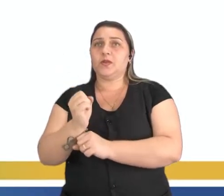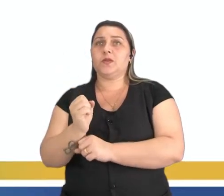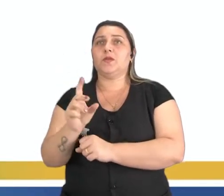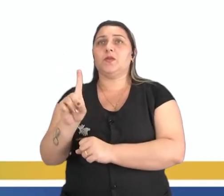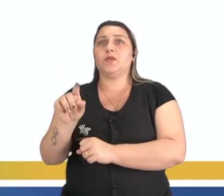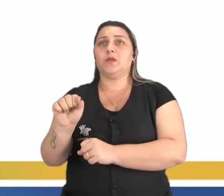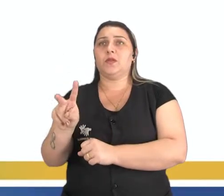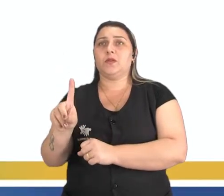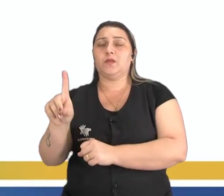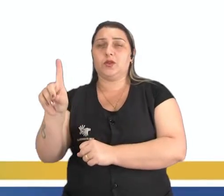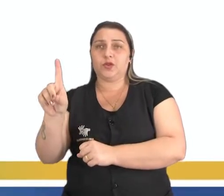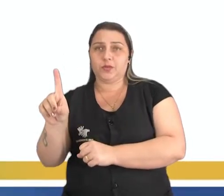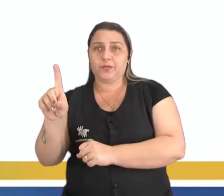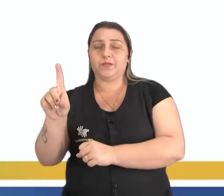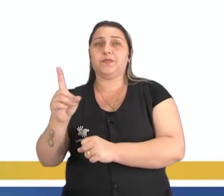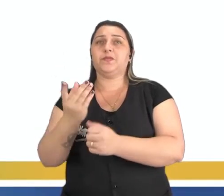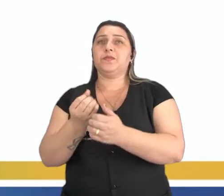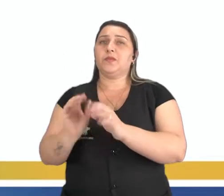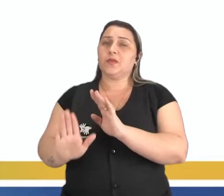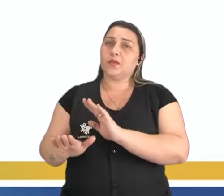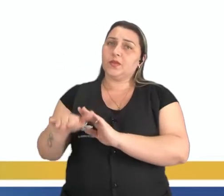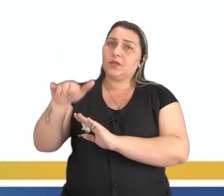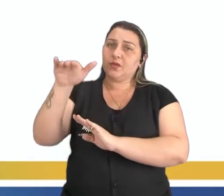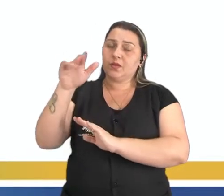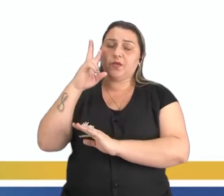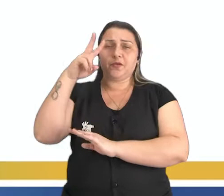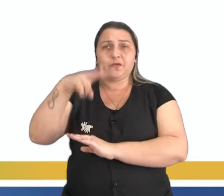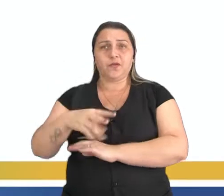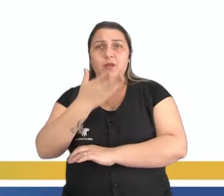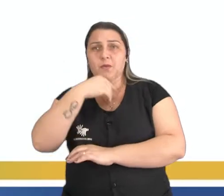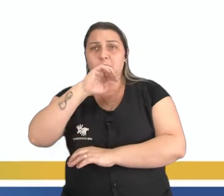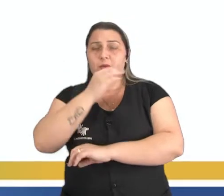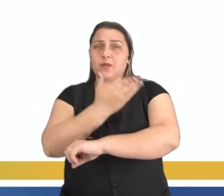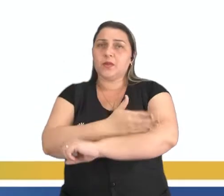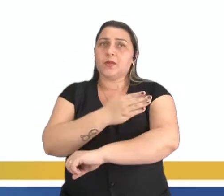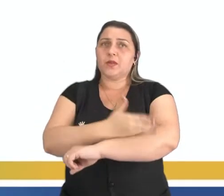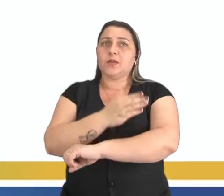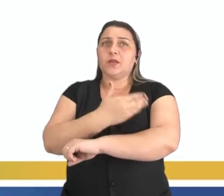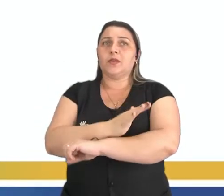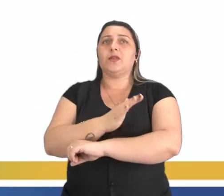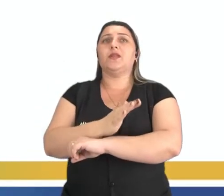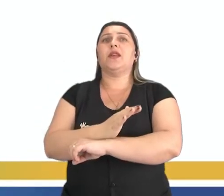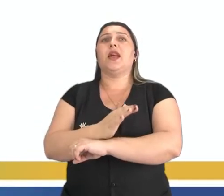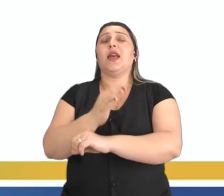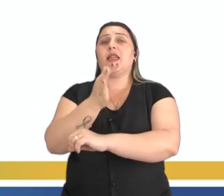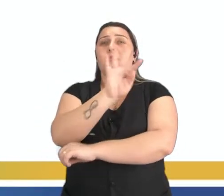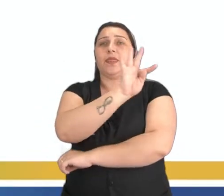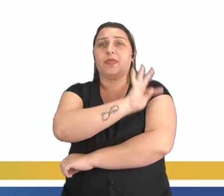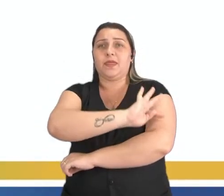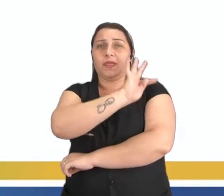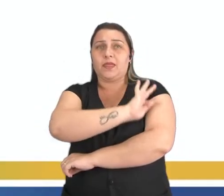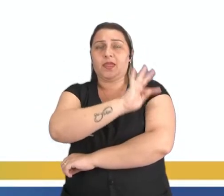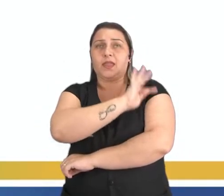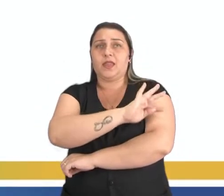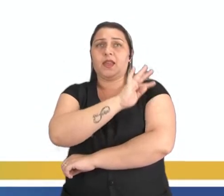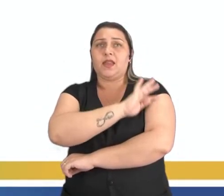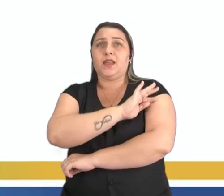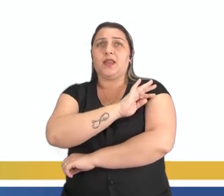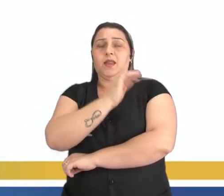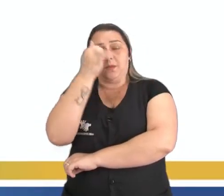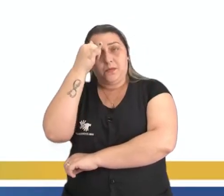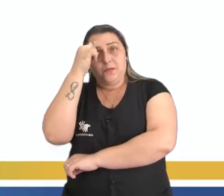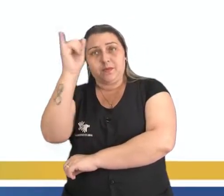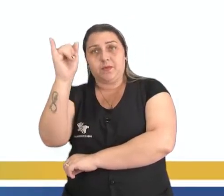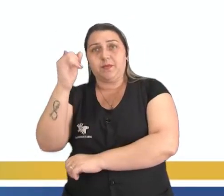David Belle. Ele cresceu vendo seu pai praticar exercícios relacionados às técnicas de combate de